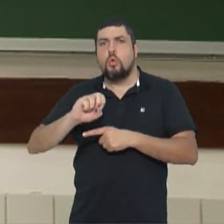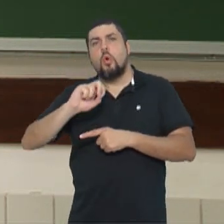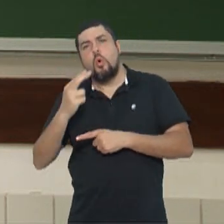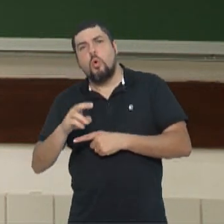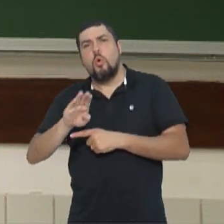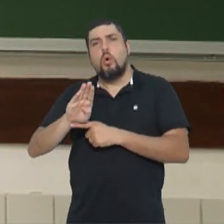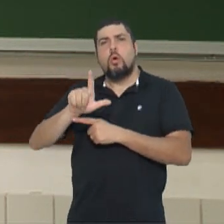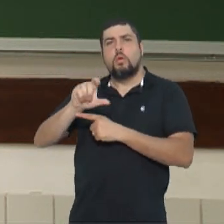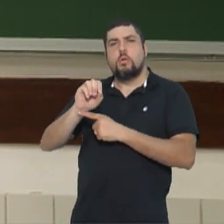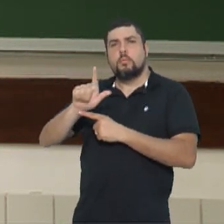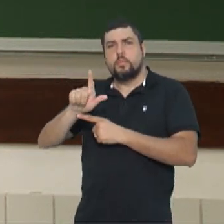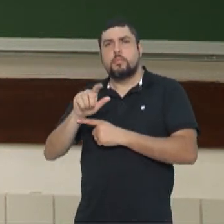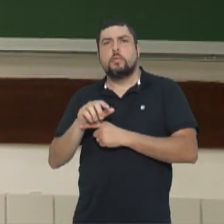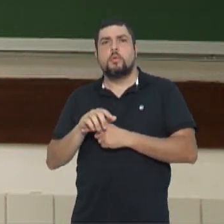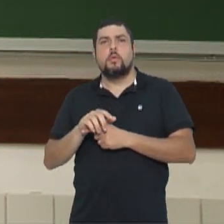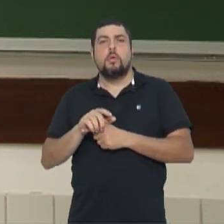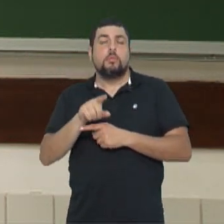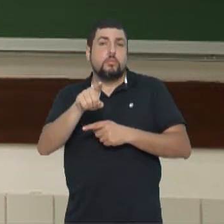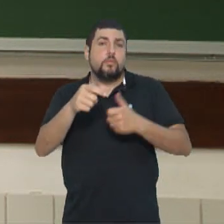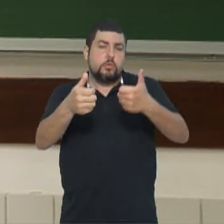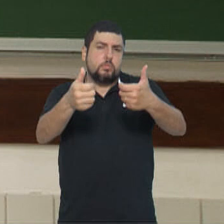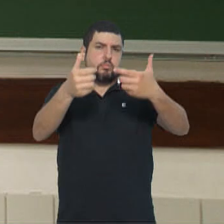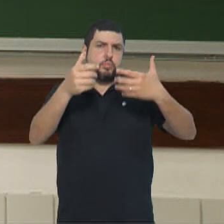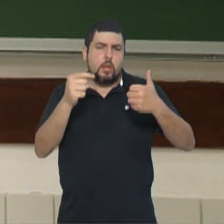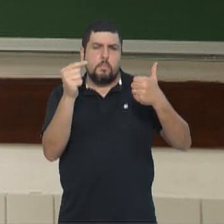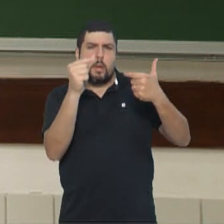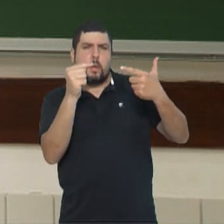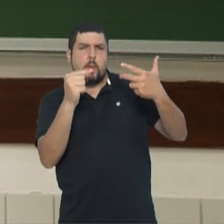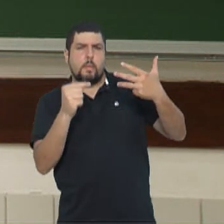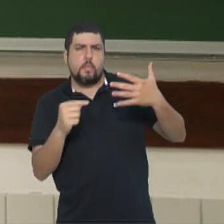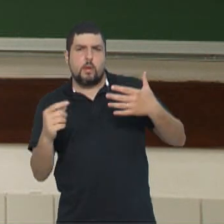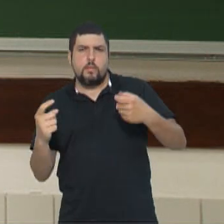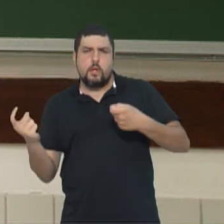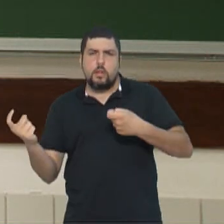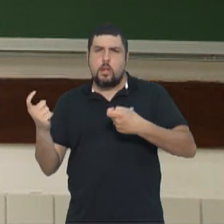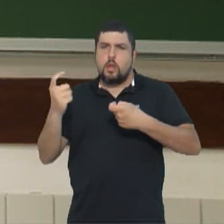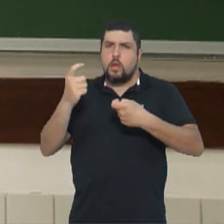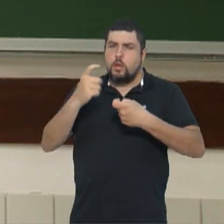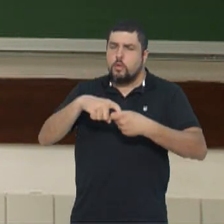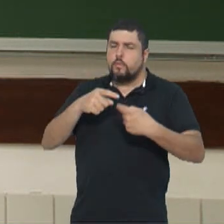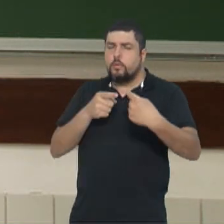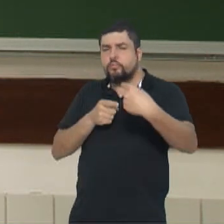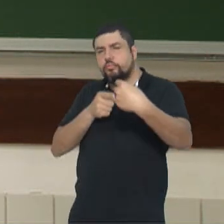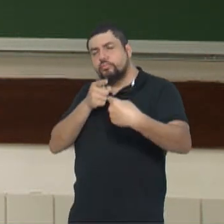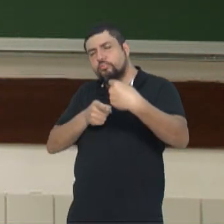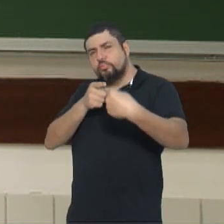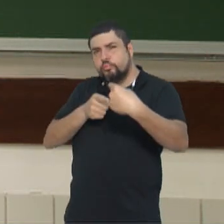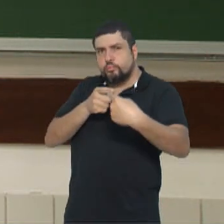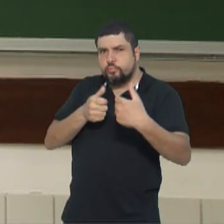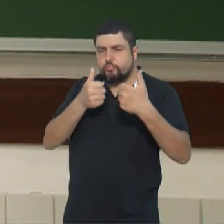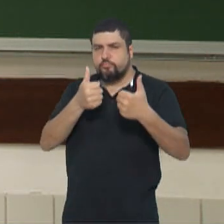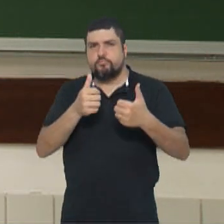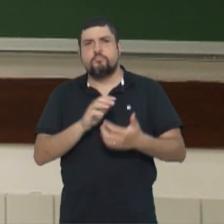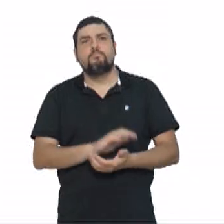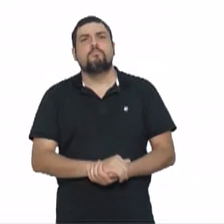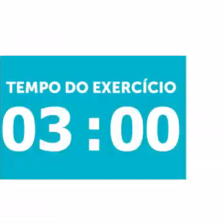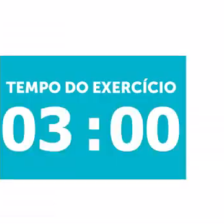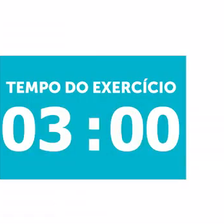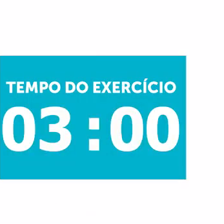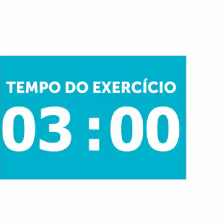tenha feito, e você pode listar para mim. Lista em tópico e eu volto para a gente conversar com esse conhecimento prévio seu.